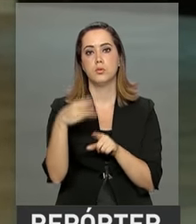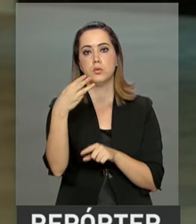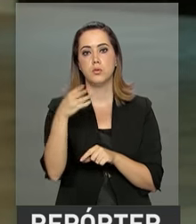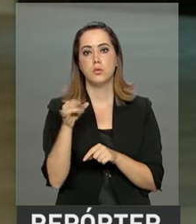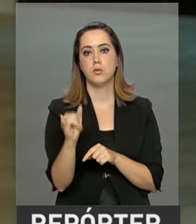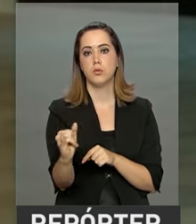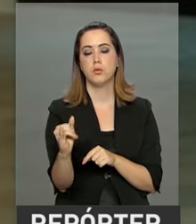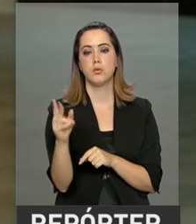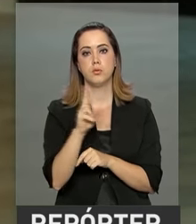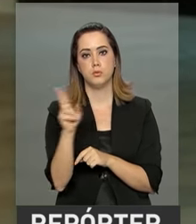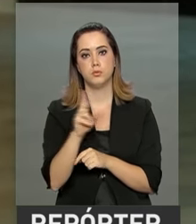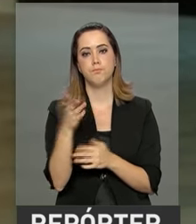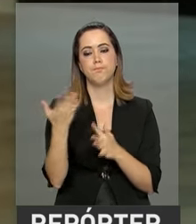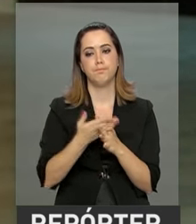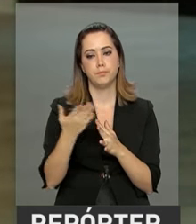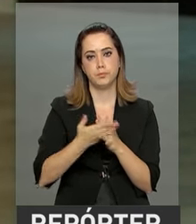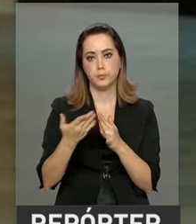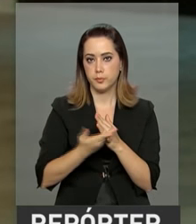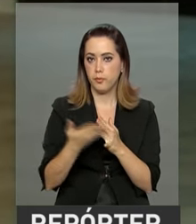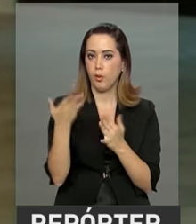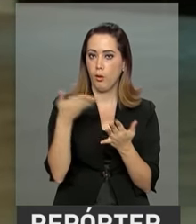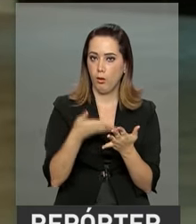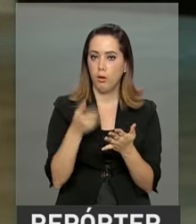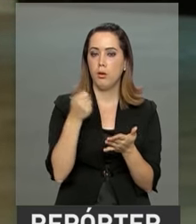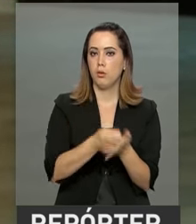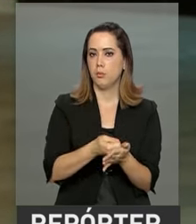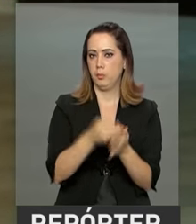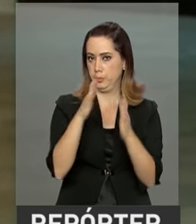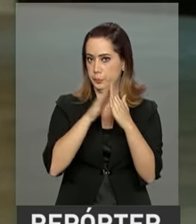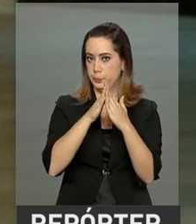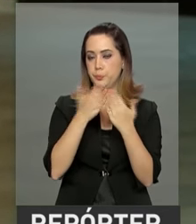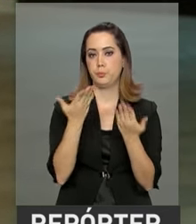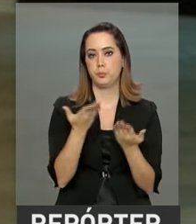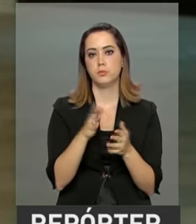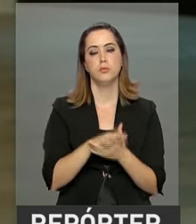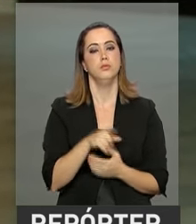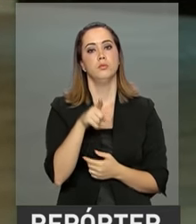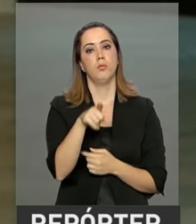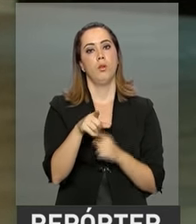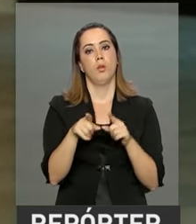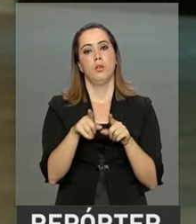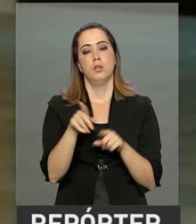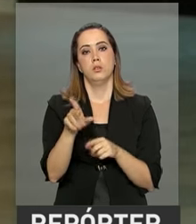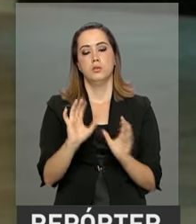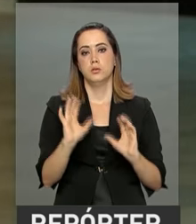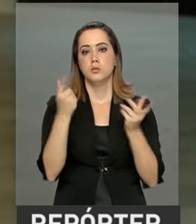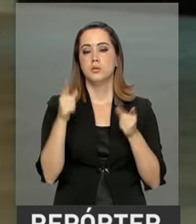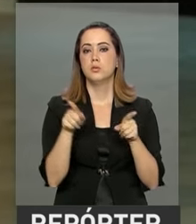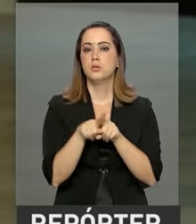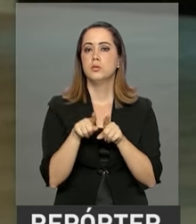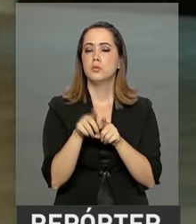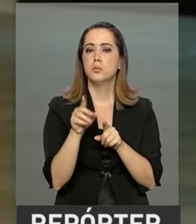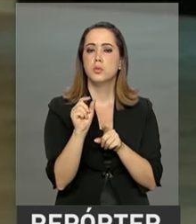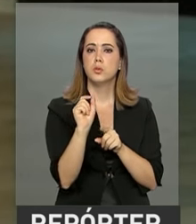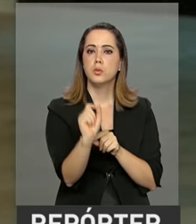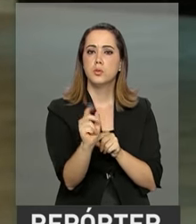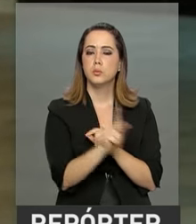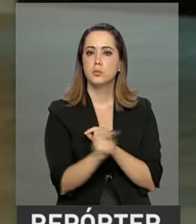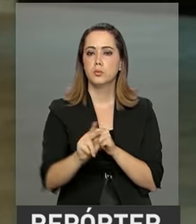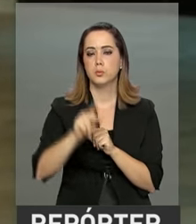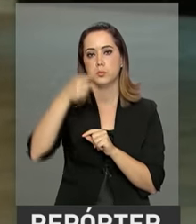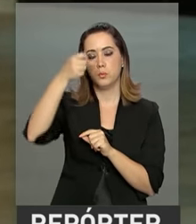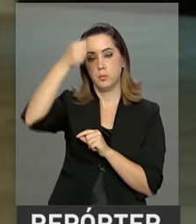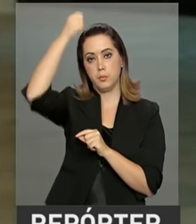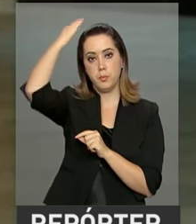R$ 3,8 bilhões em financiamentos. Durante a cerimônia, o presidente em exercício Michel Temer também comentou a